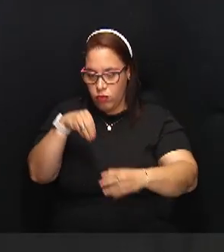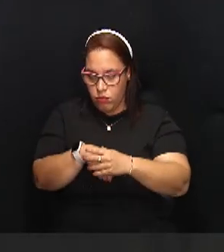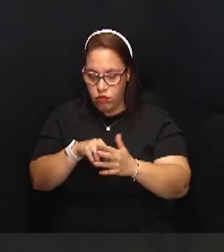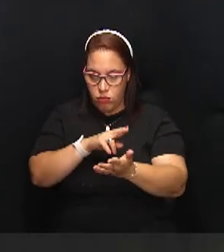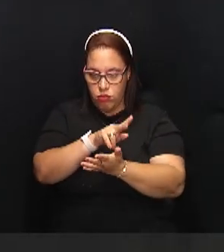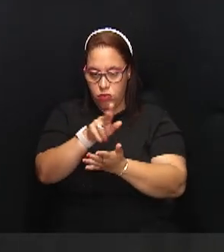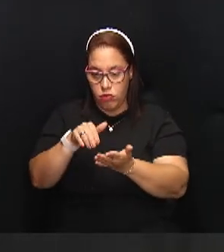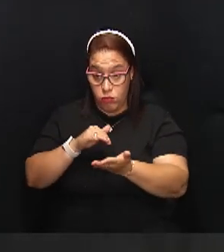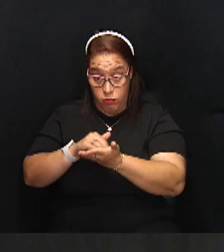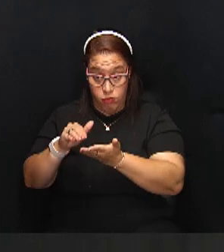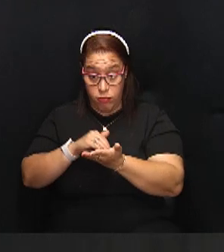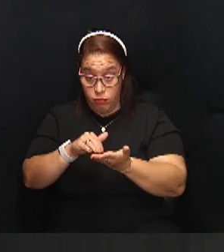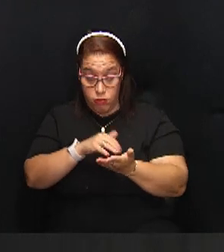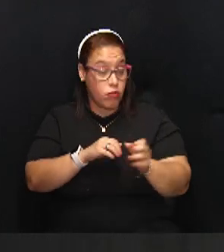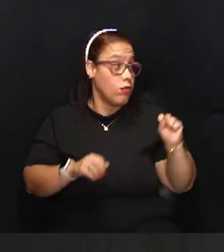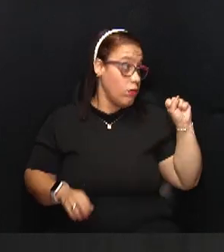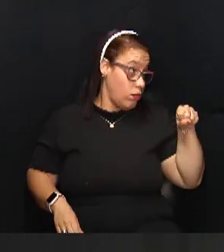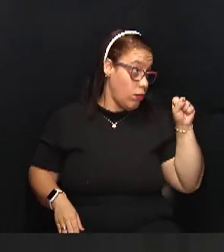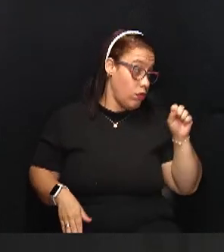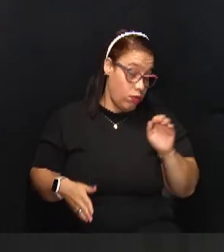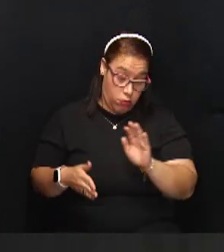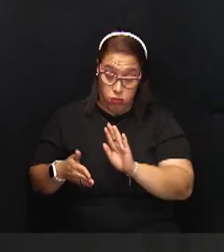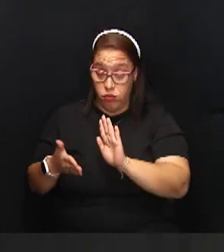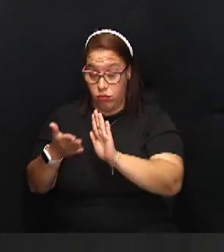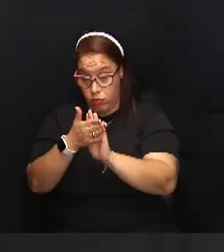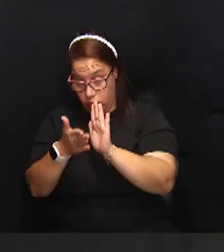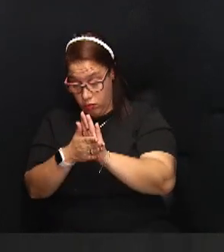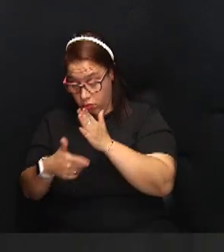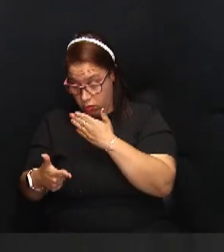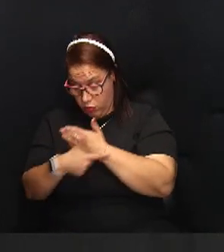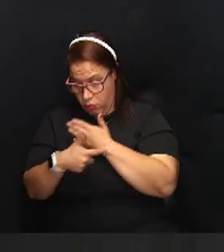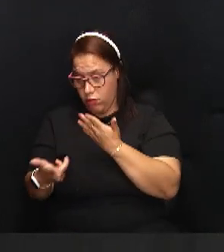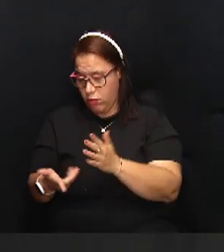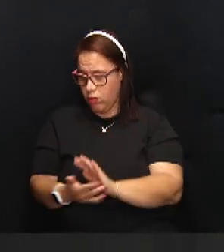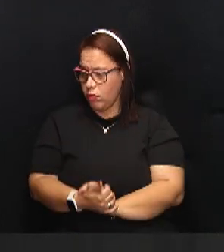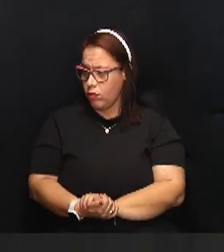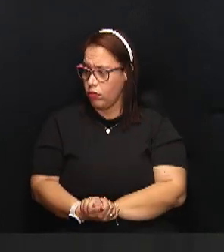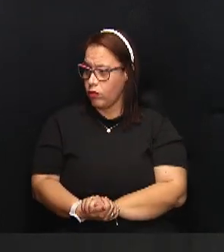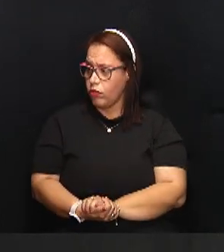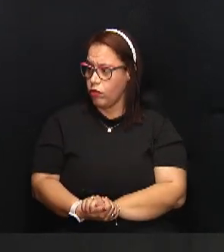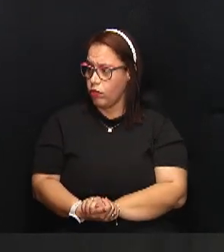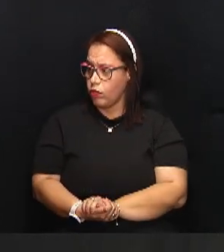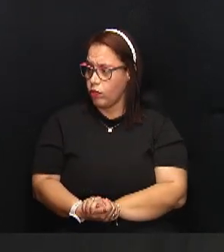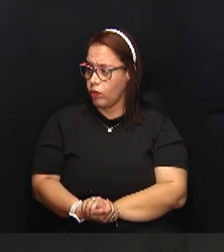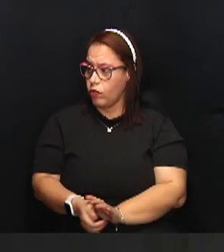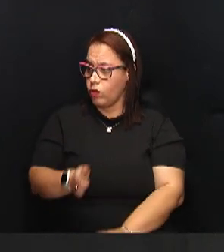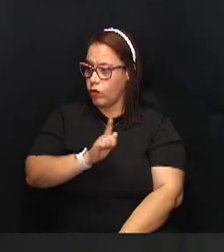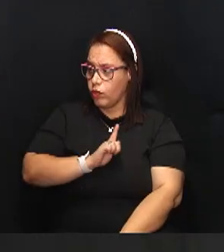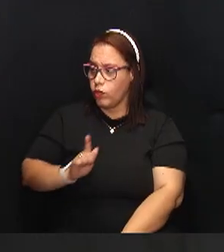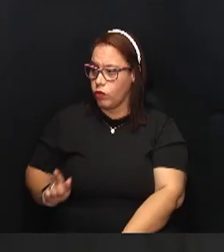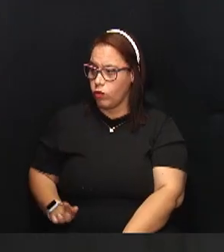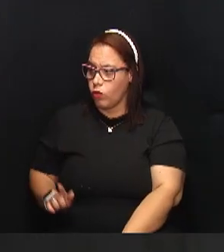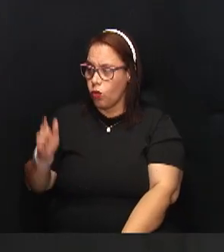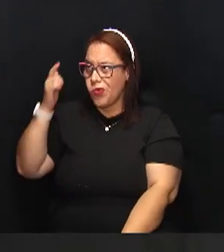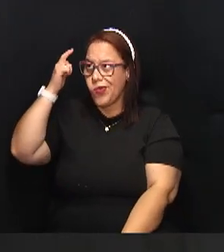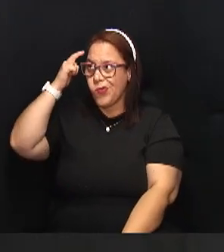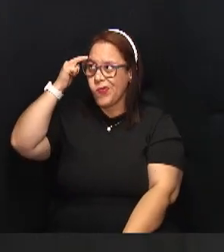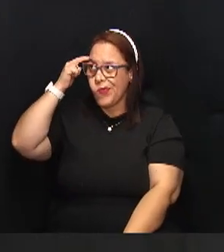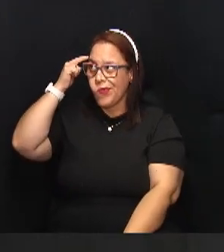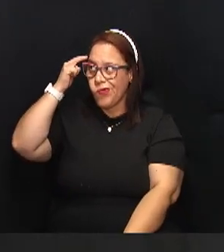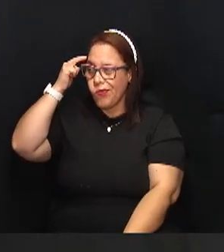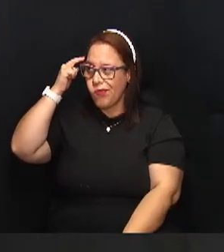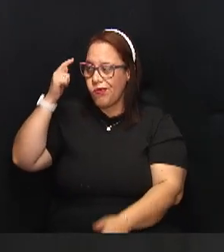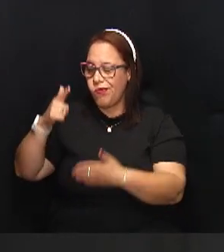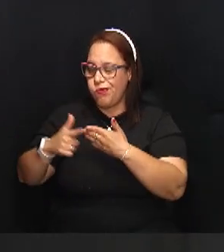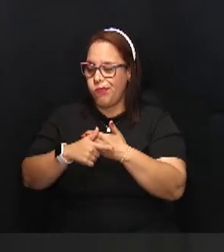diversas secretarias. Sim. E cumprir o papel que é algo que o governo imagina que seria o papel